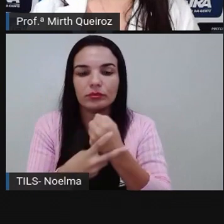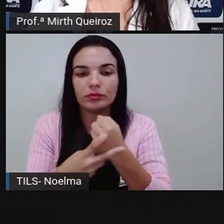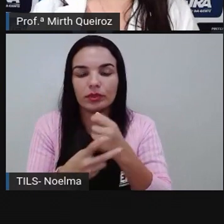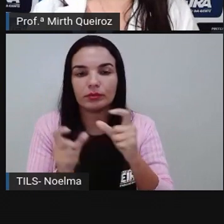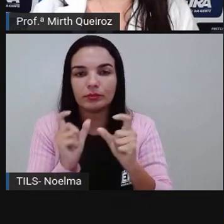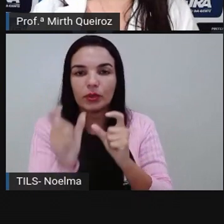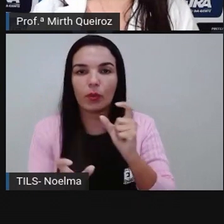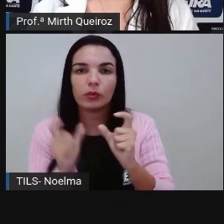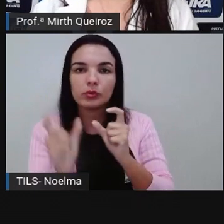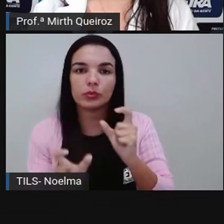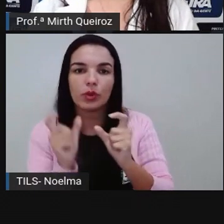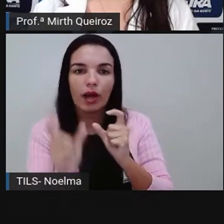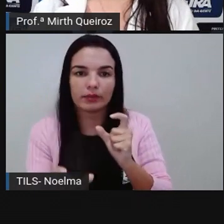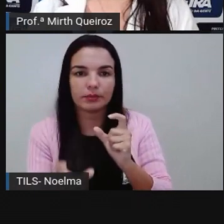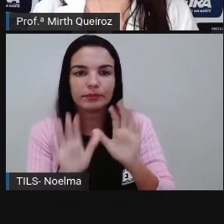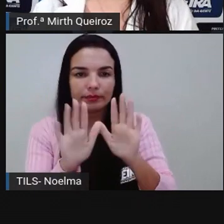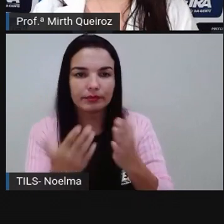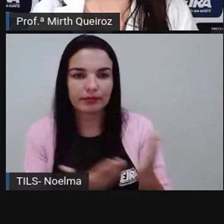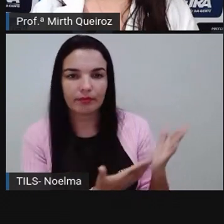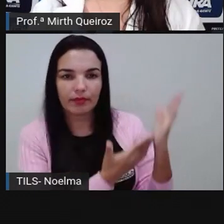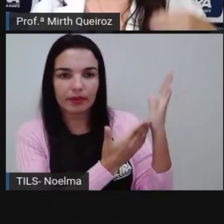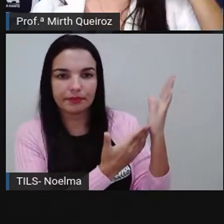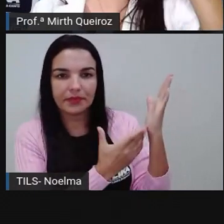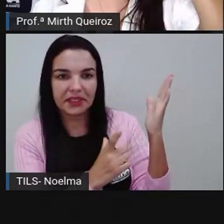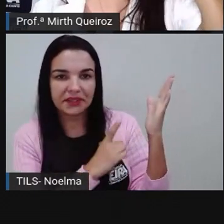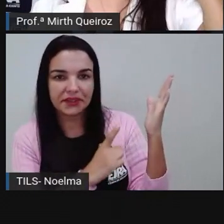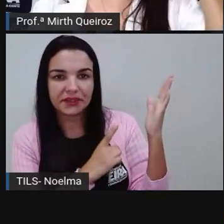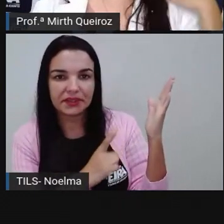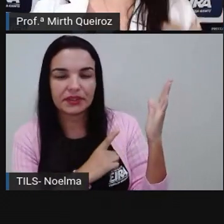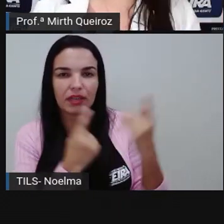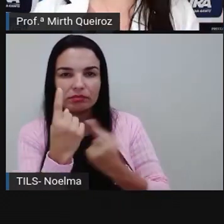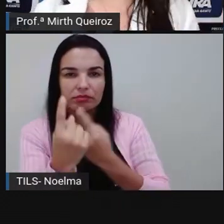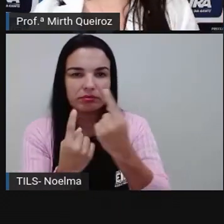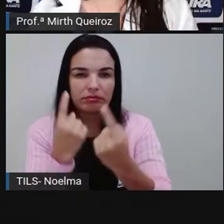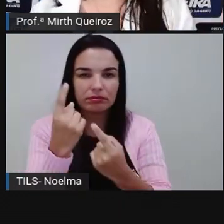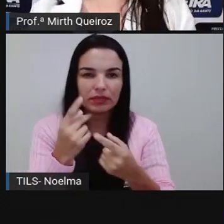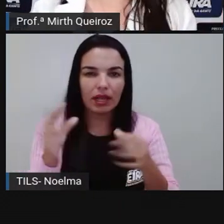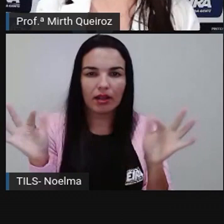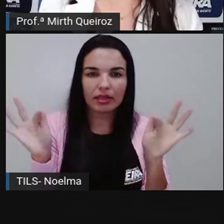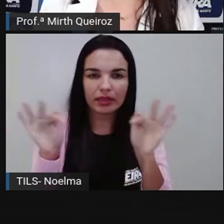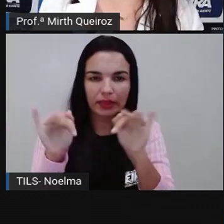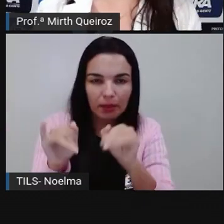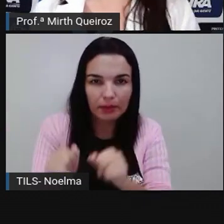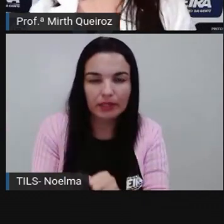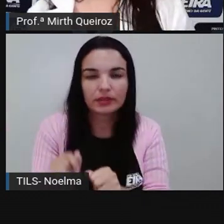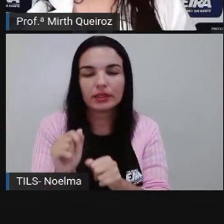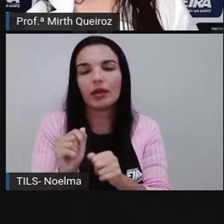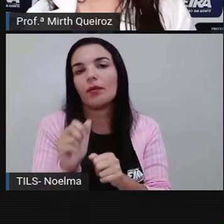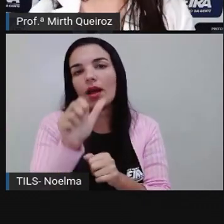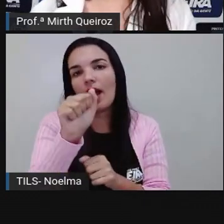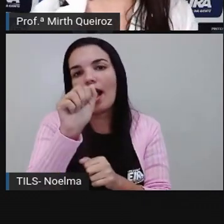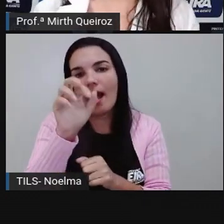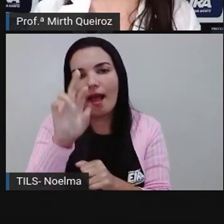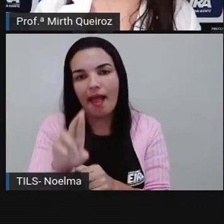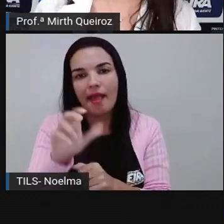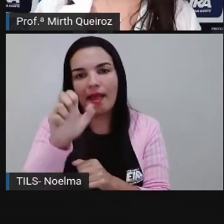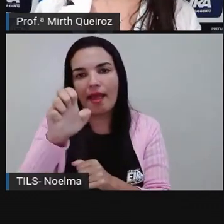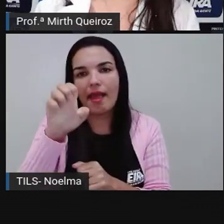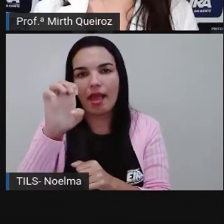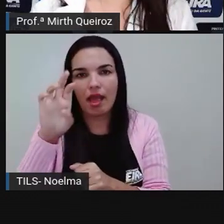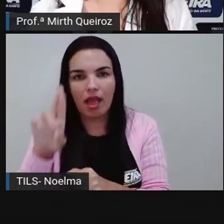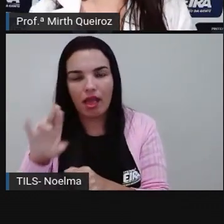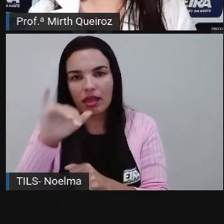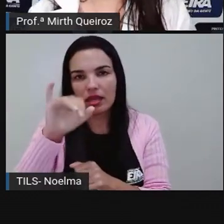em consideração a terminação do infinitivo, né, que seria essa terminação em AR, ER, IR,